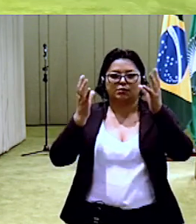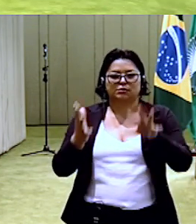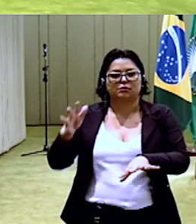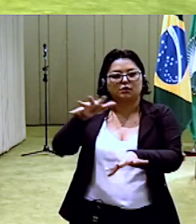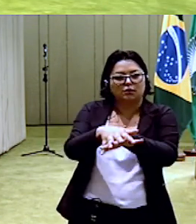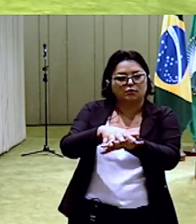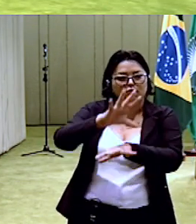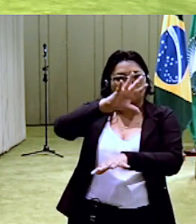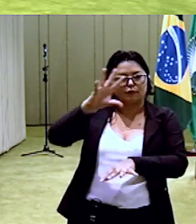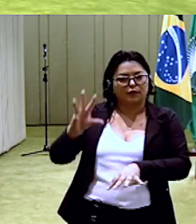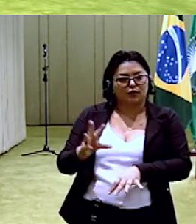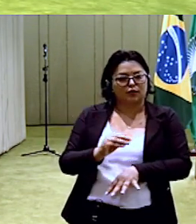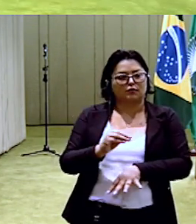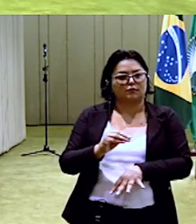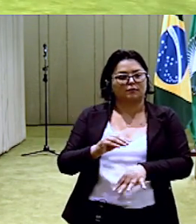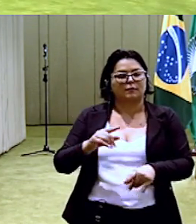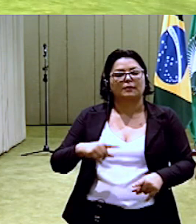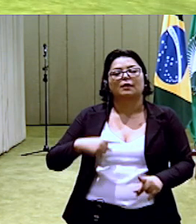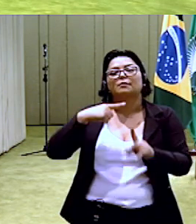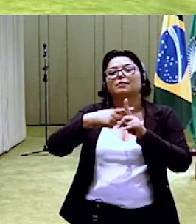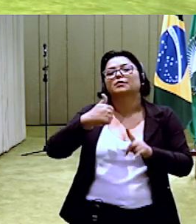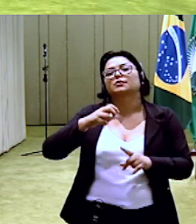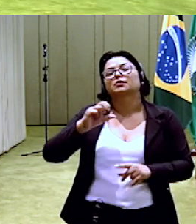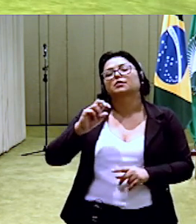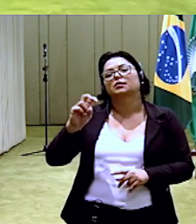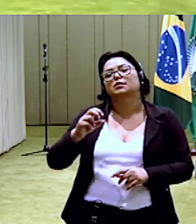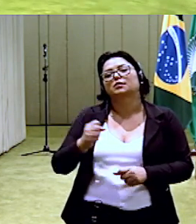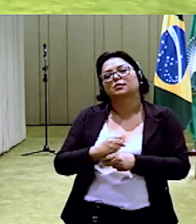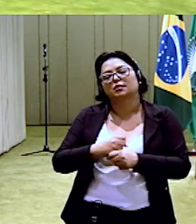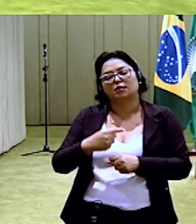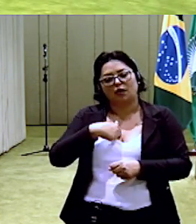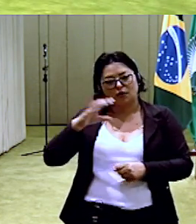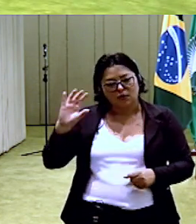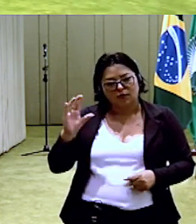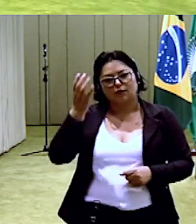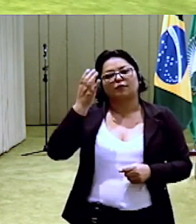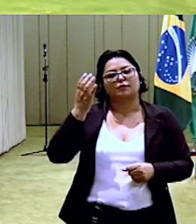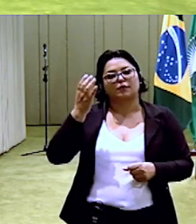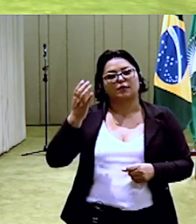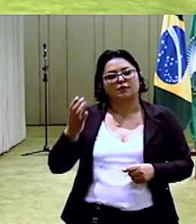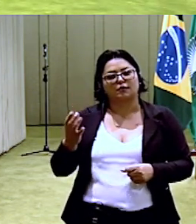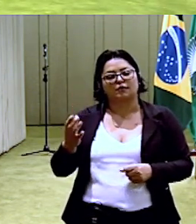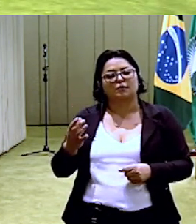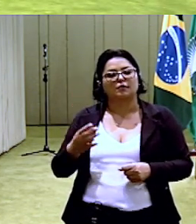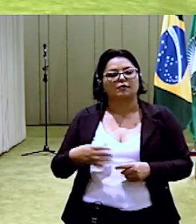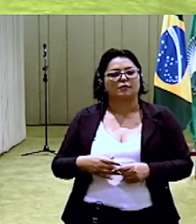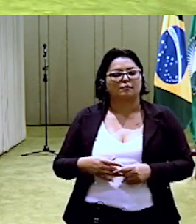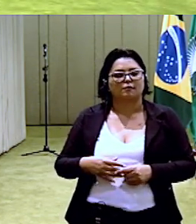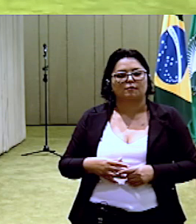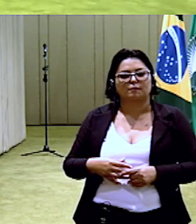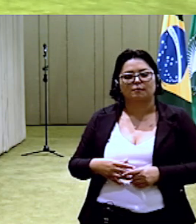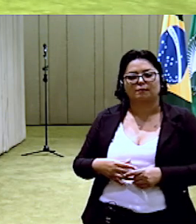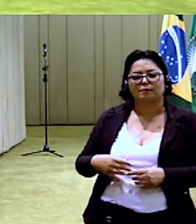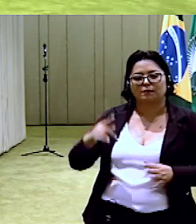integração africana. Há mais de 15 anos que eu decidi focalizar-me nisto, de como permitir